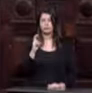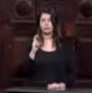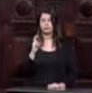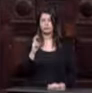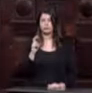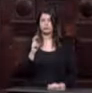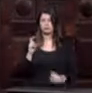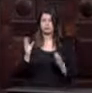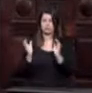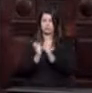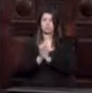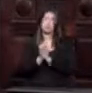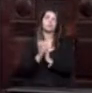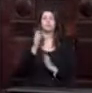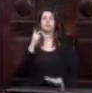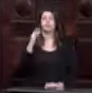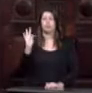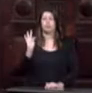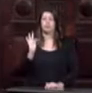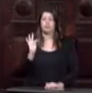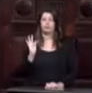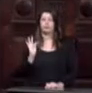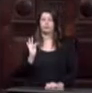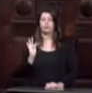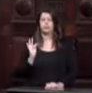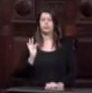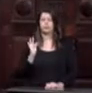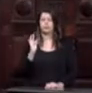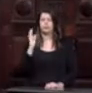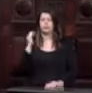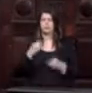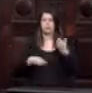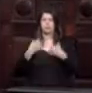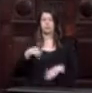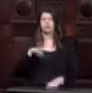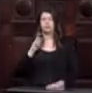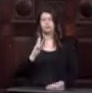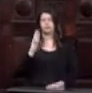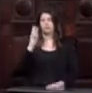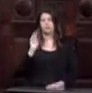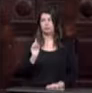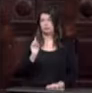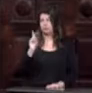de autoria da bancada do Partido dos Trabalhadores, para discutir, deputado Valdec.